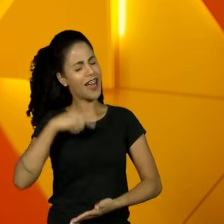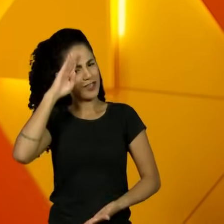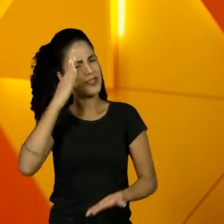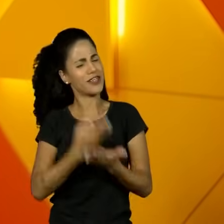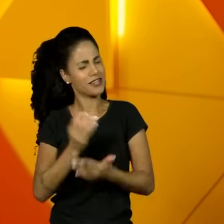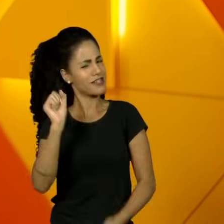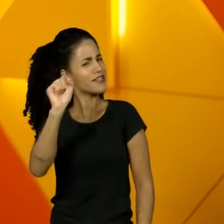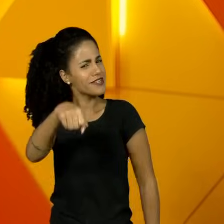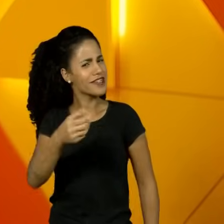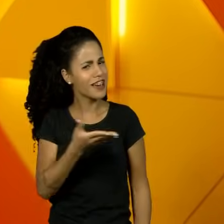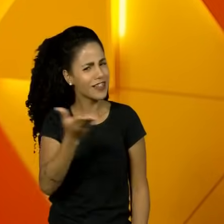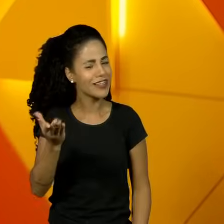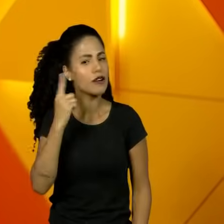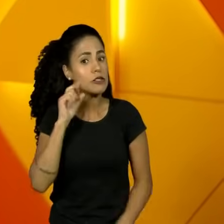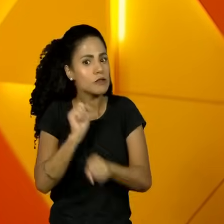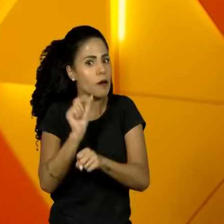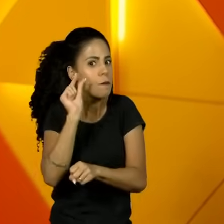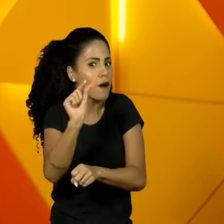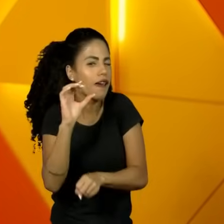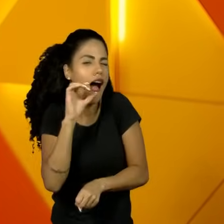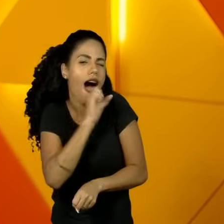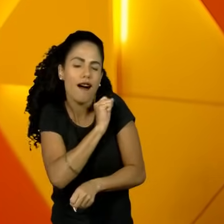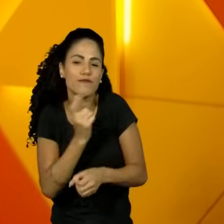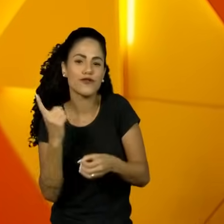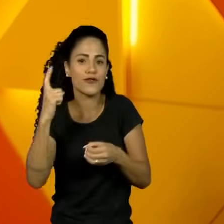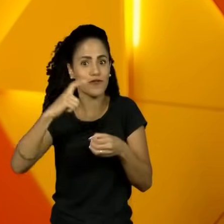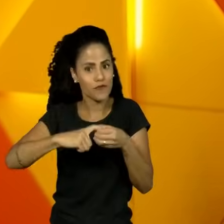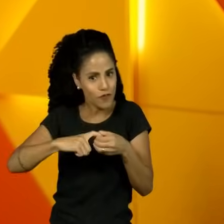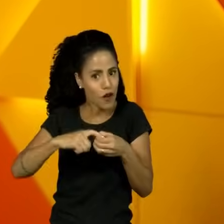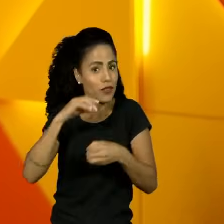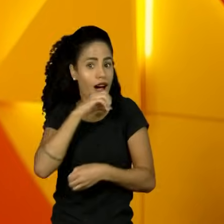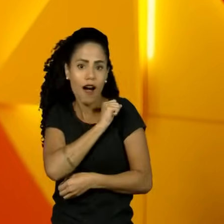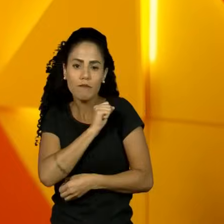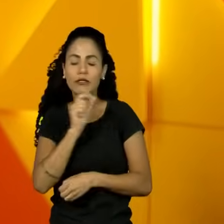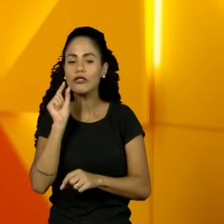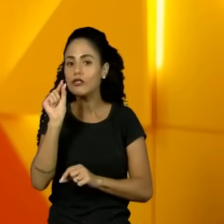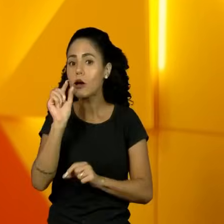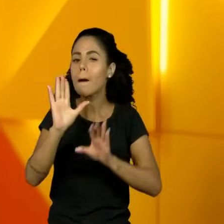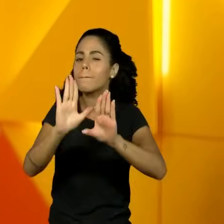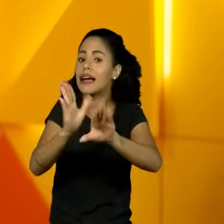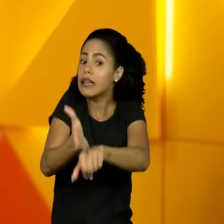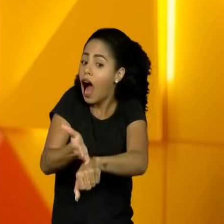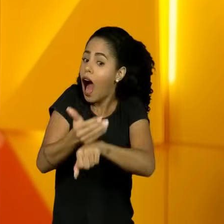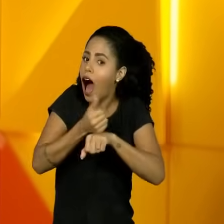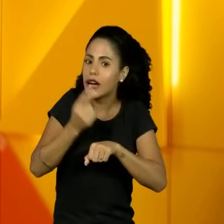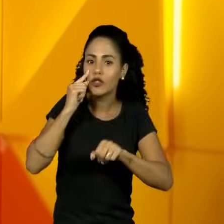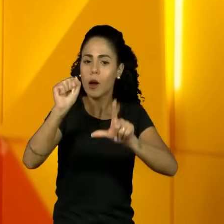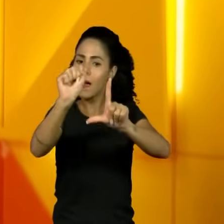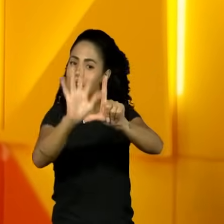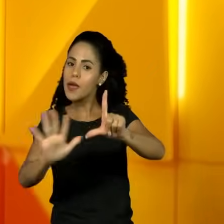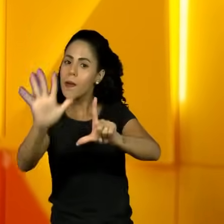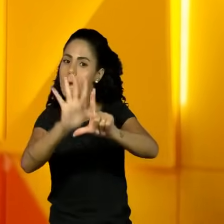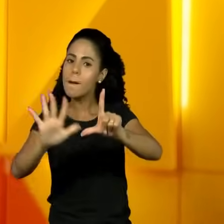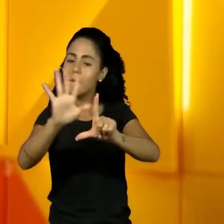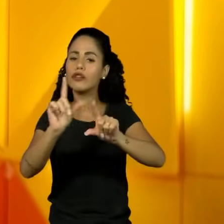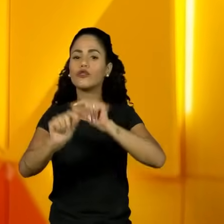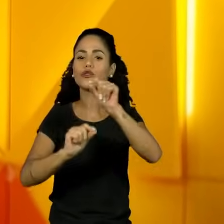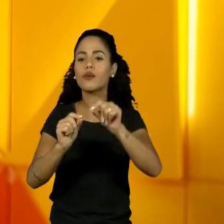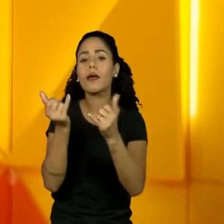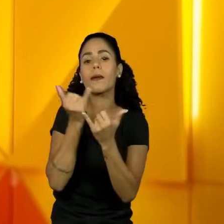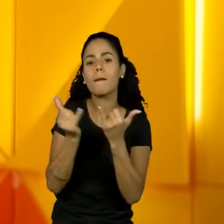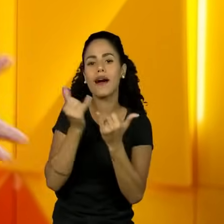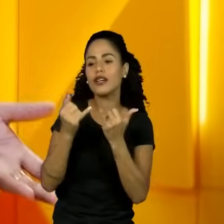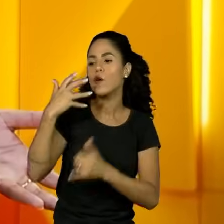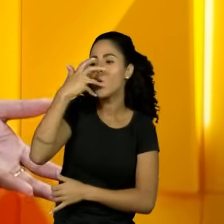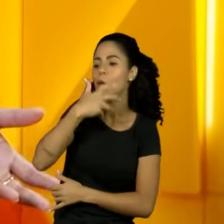certeza que sim, né? Então segura aí, tá? Vou pro intervalo, volto, tá? Mas vou deixar você com algumas imagens que simulam o